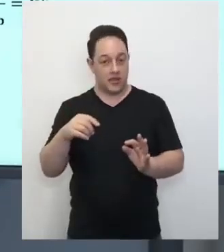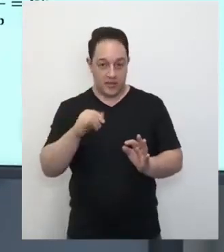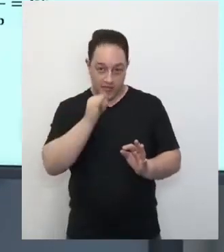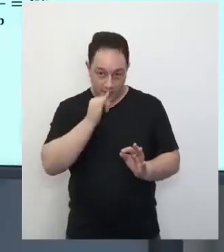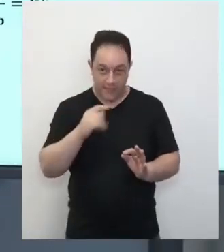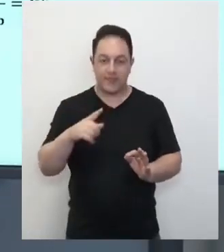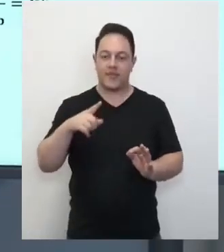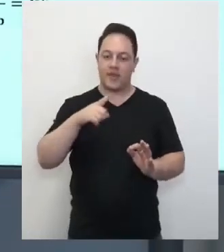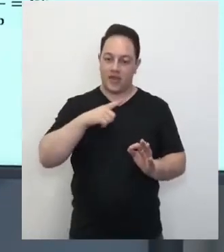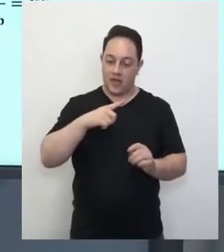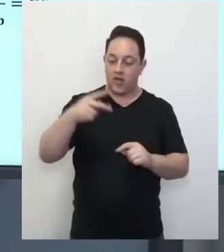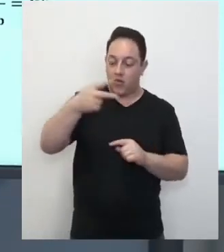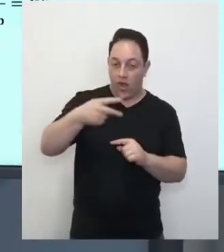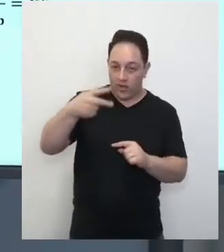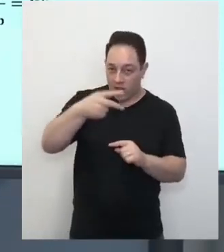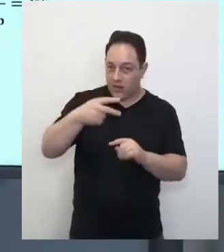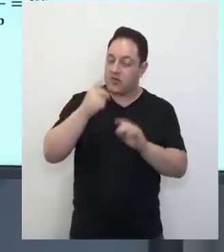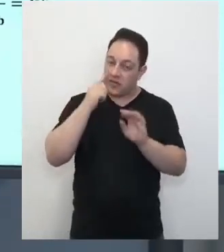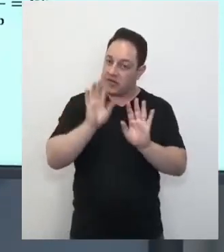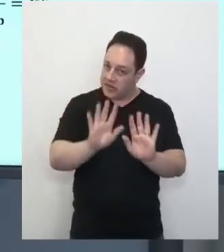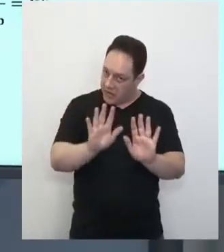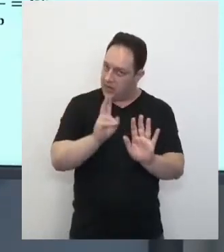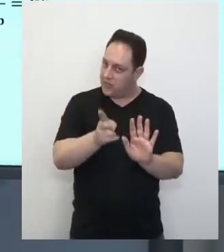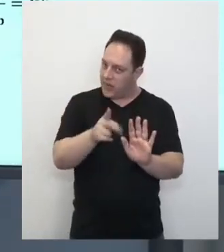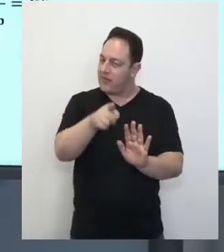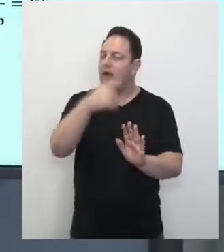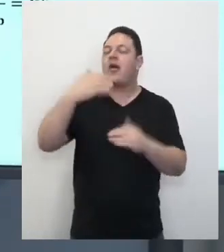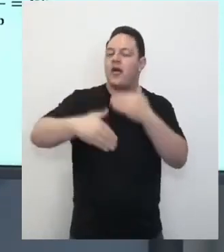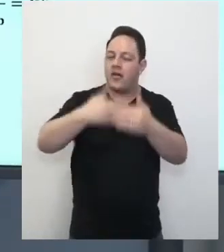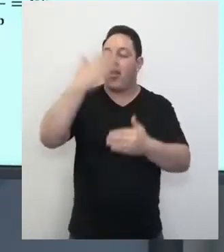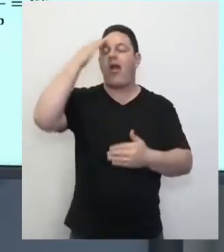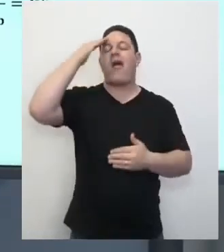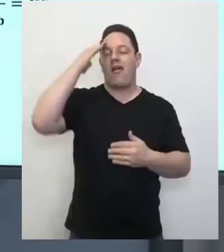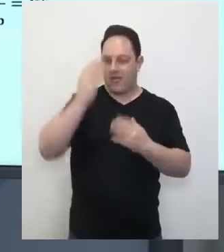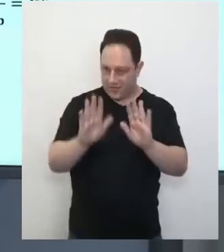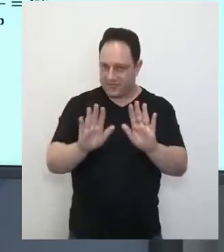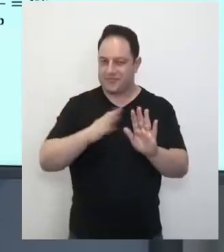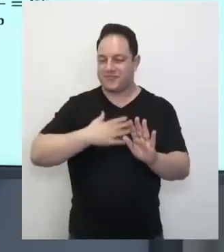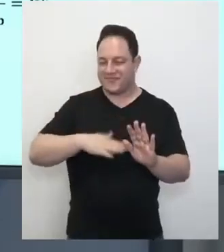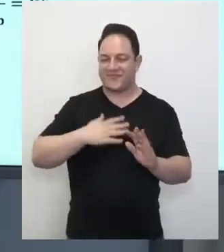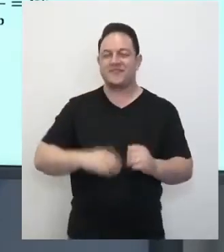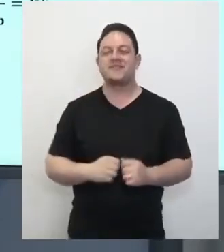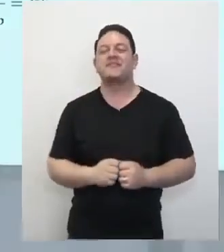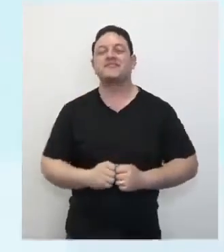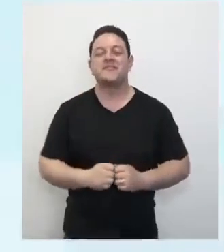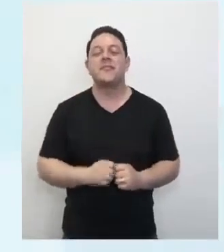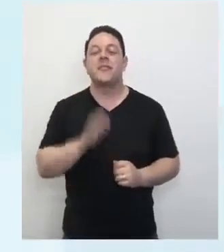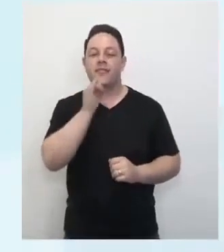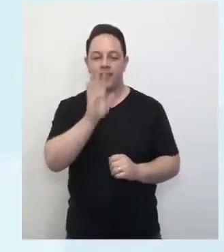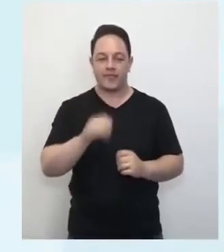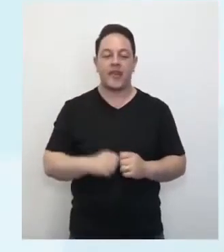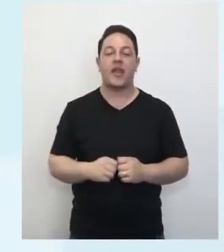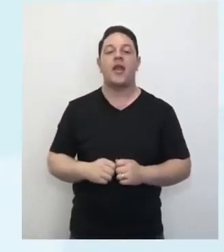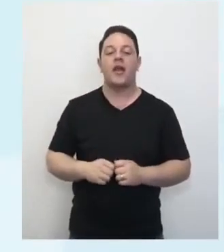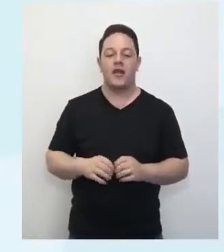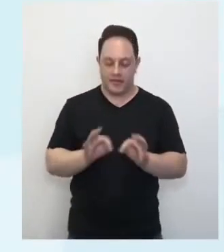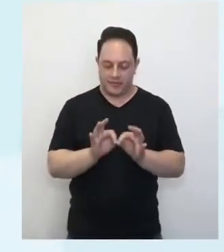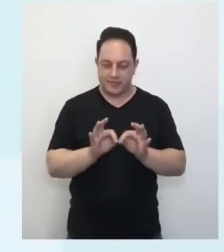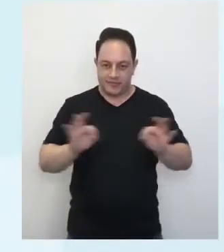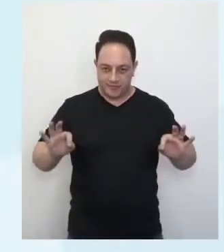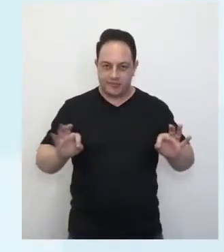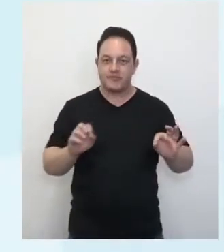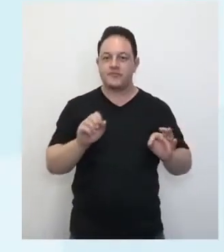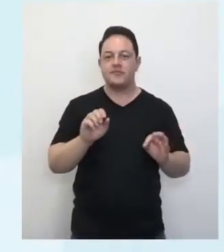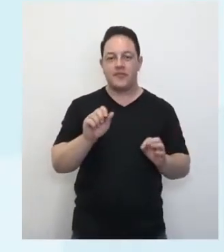do quadrado e daqui a pouco você vai entender porque tá bom muito bem vamos então fazer a área da base